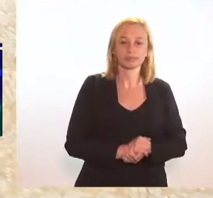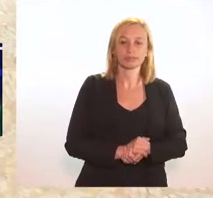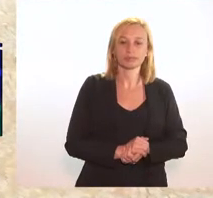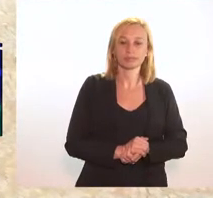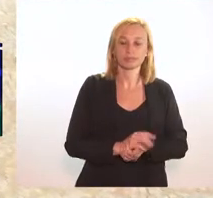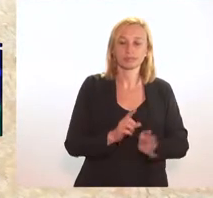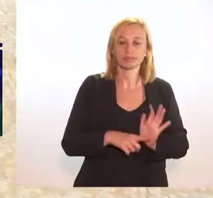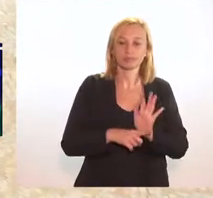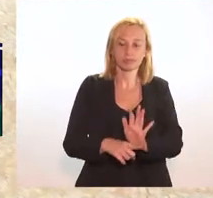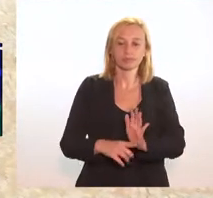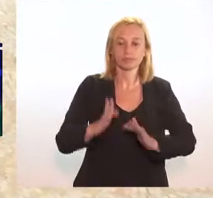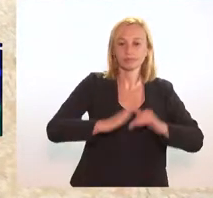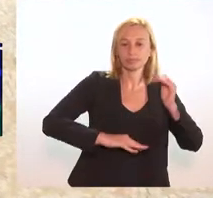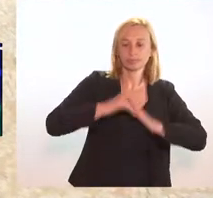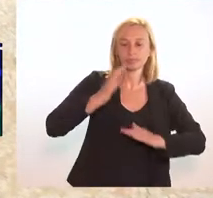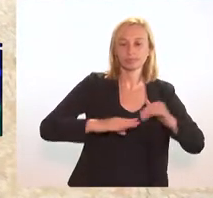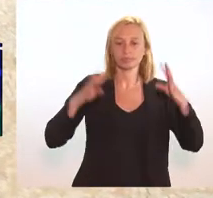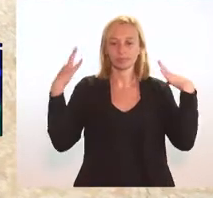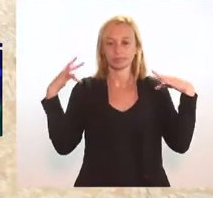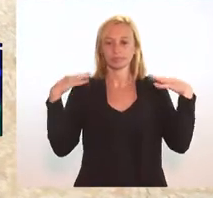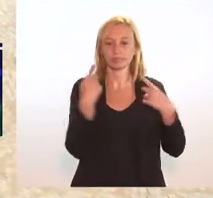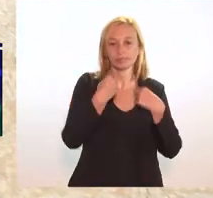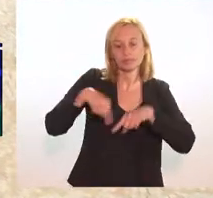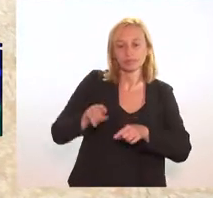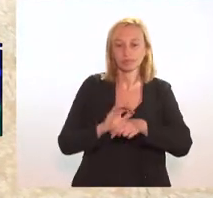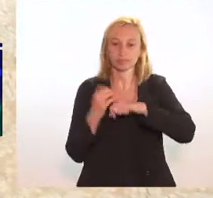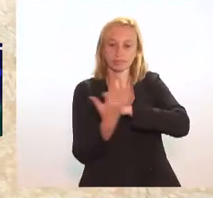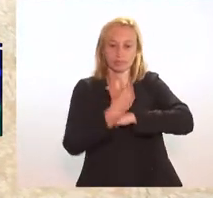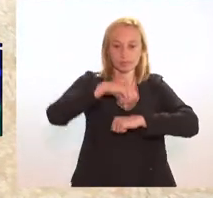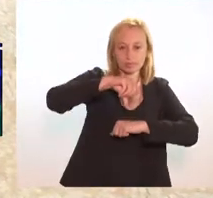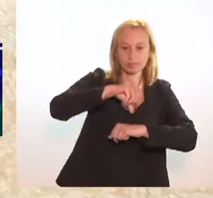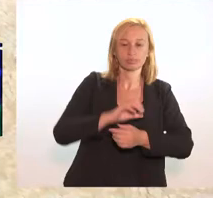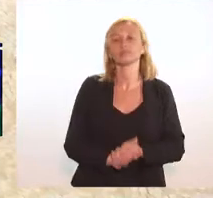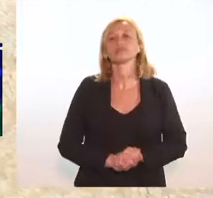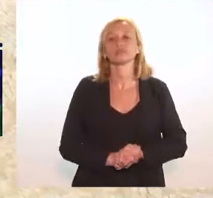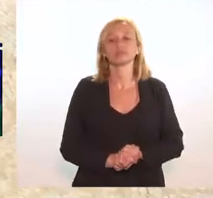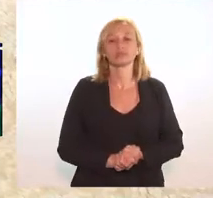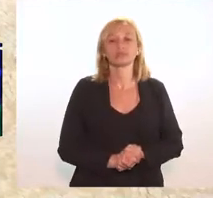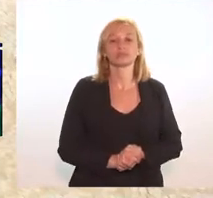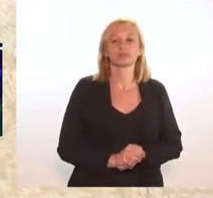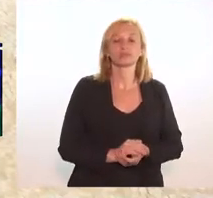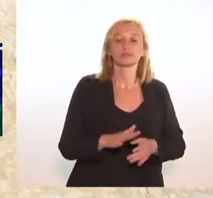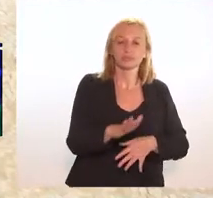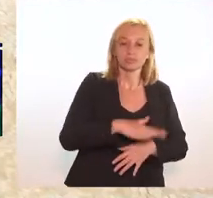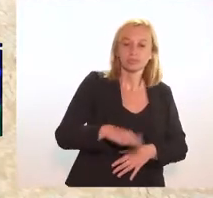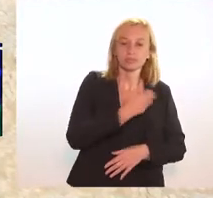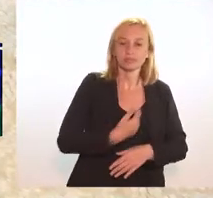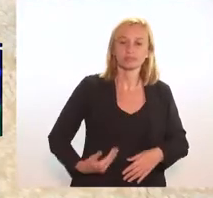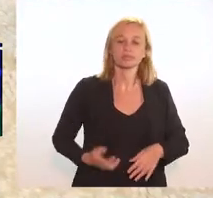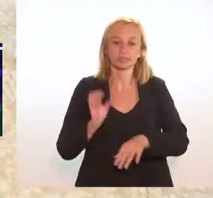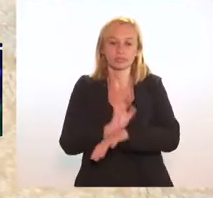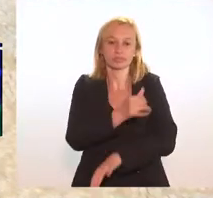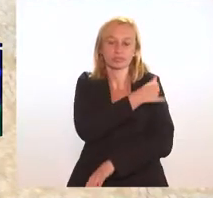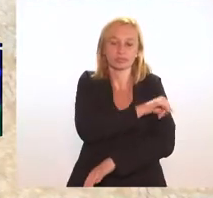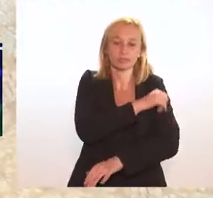dos profissionais de turismo contra o coronavírus, o Covid-19, na rede pública de saúde do Estado do Rio de